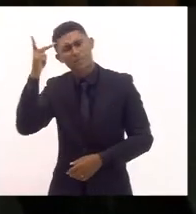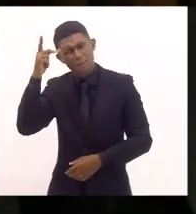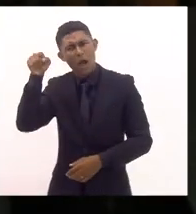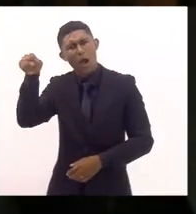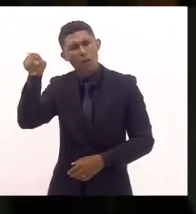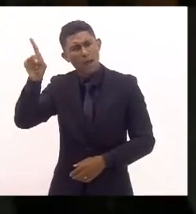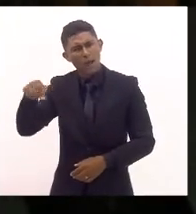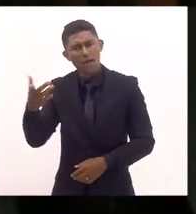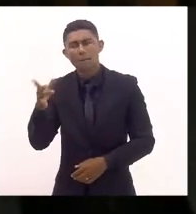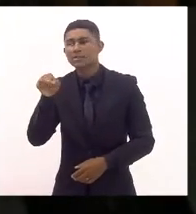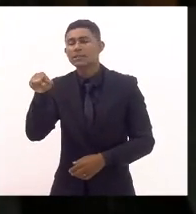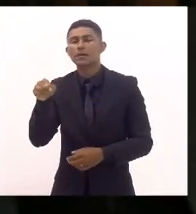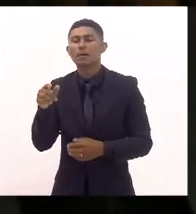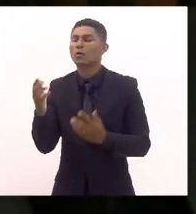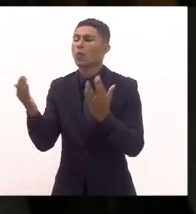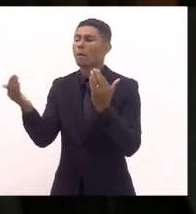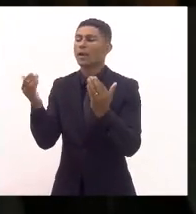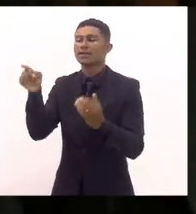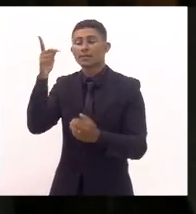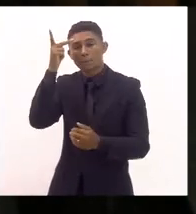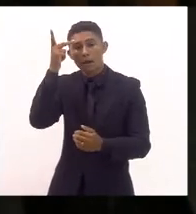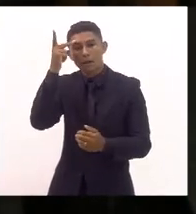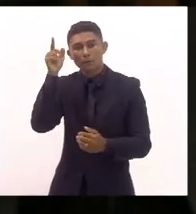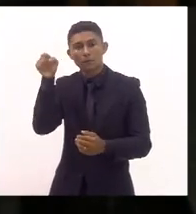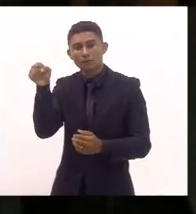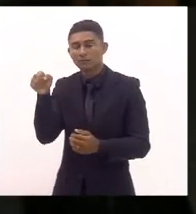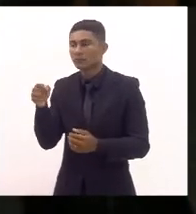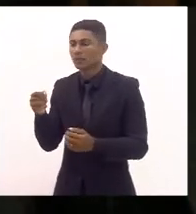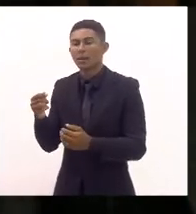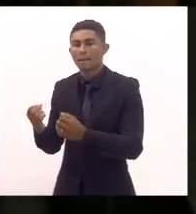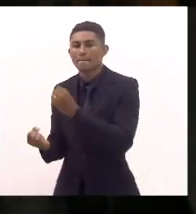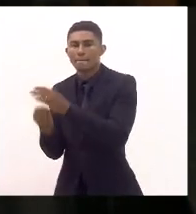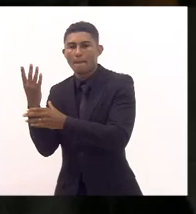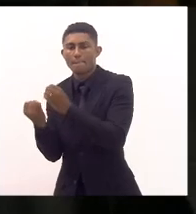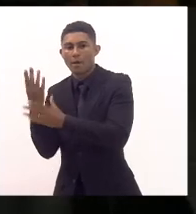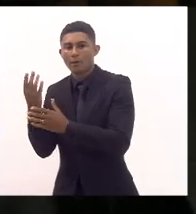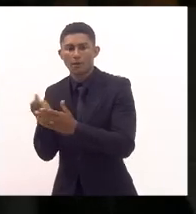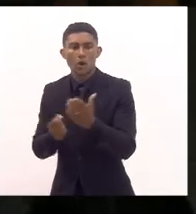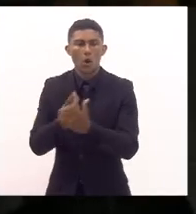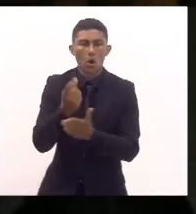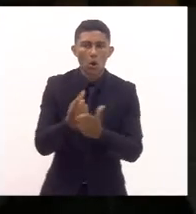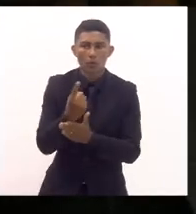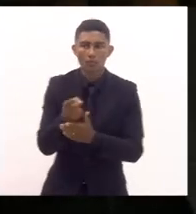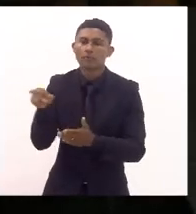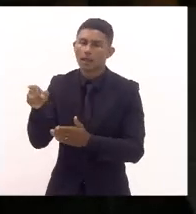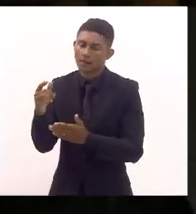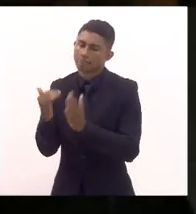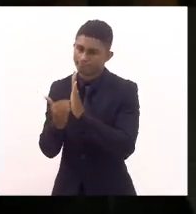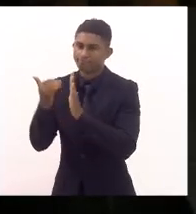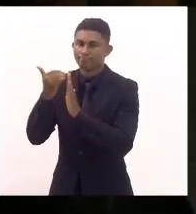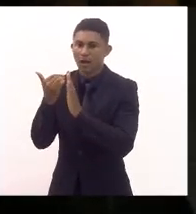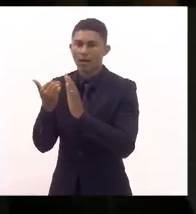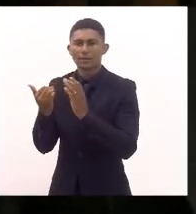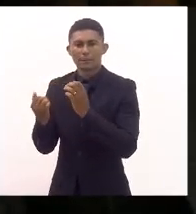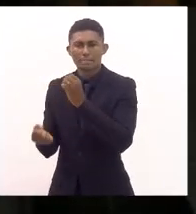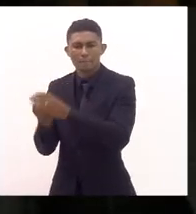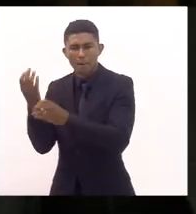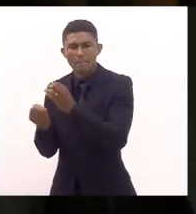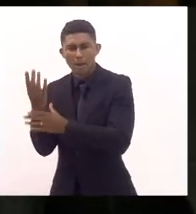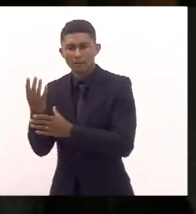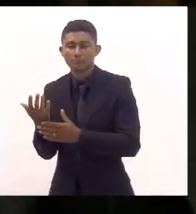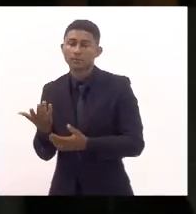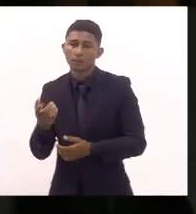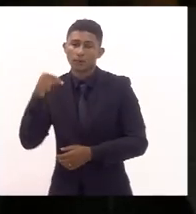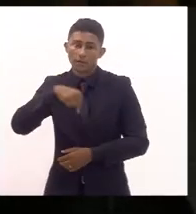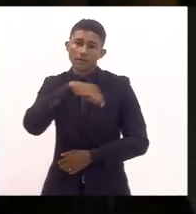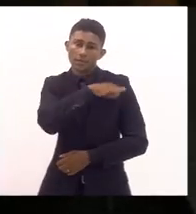para o que ele produz o que ele consome a produção é muito alta então claro que a reforma tributária nos